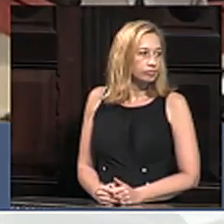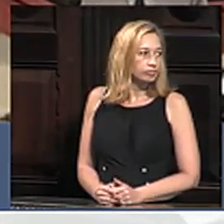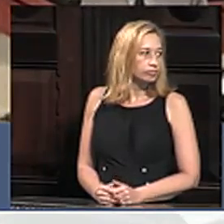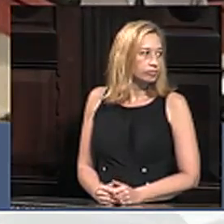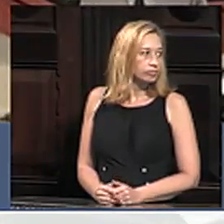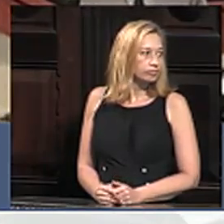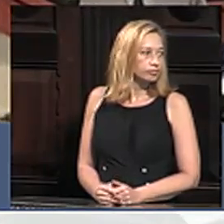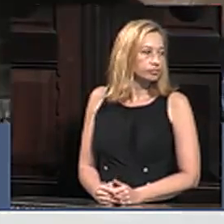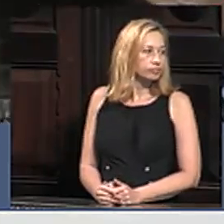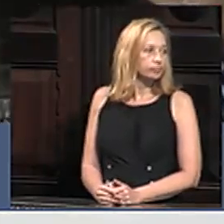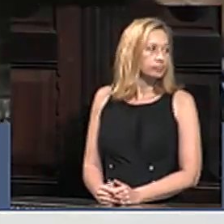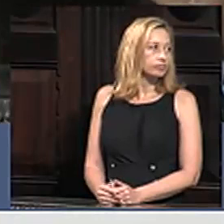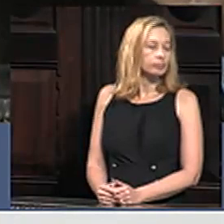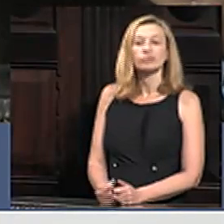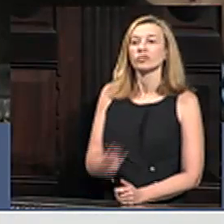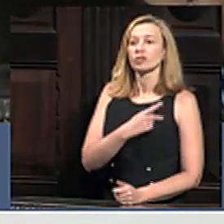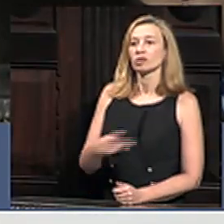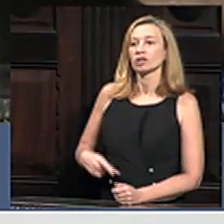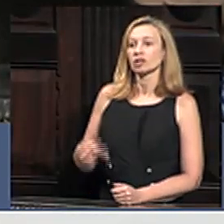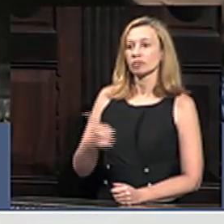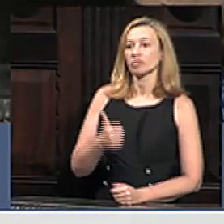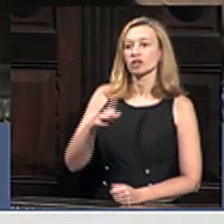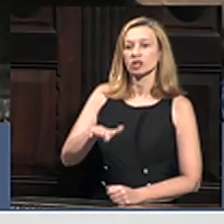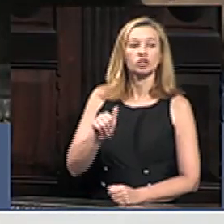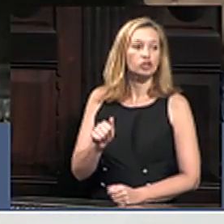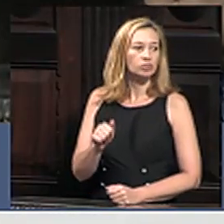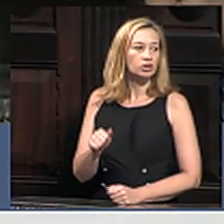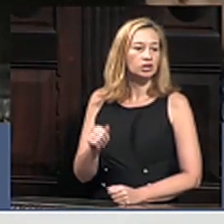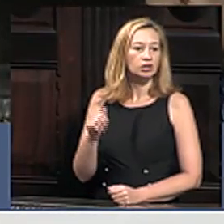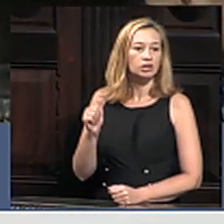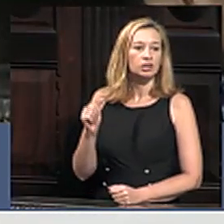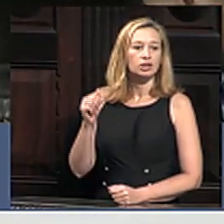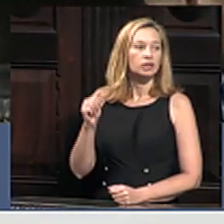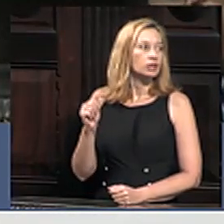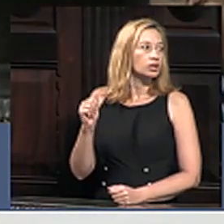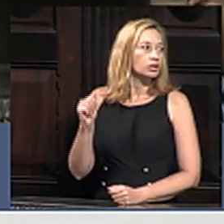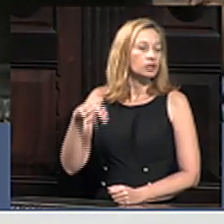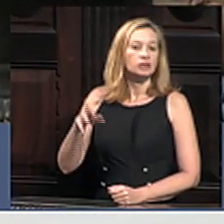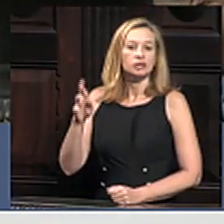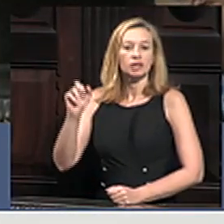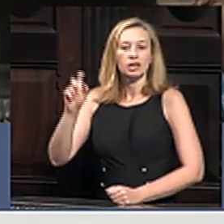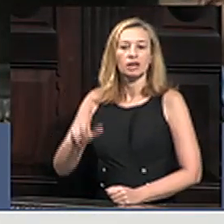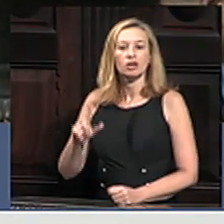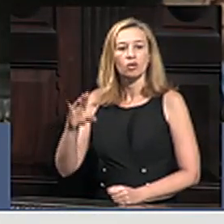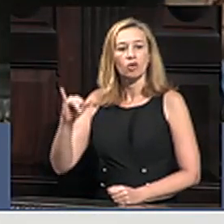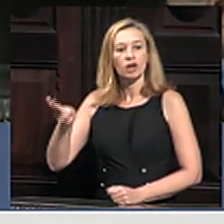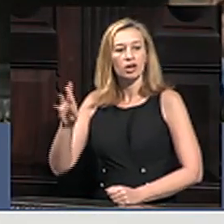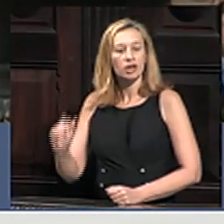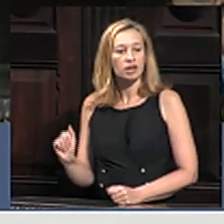A presidência procederá à primeira chamada nominal, deputado André Correia, deputado André Siciliano,